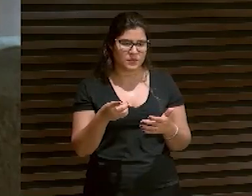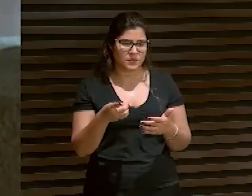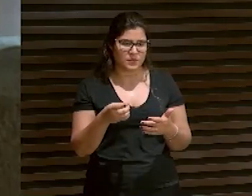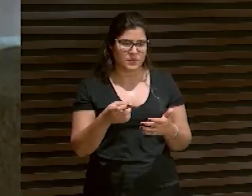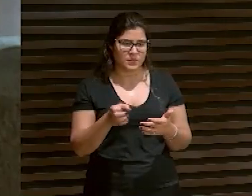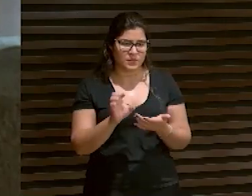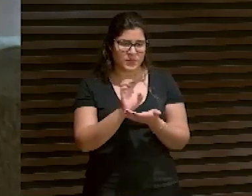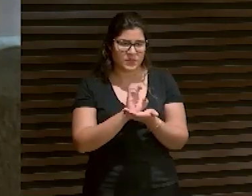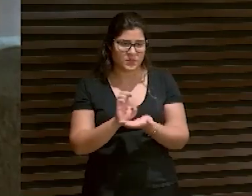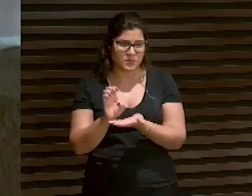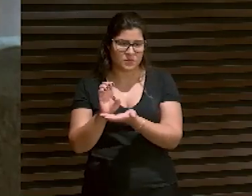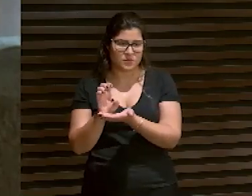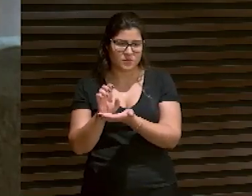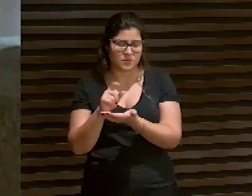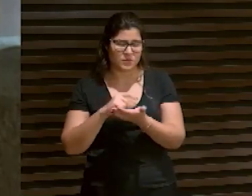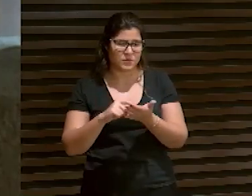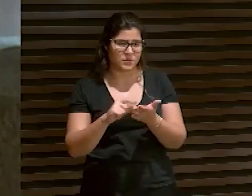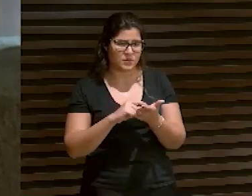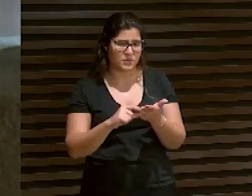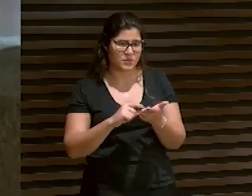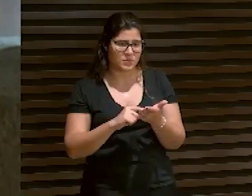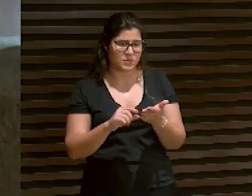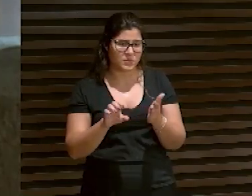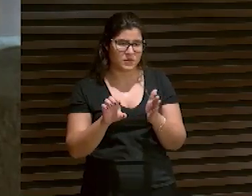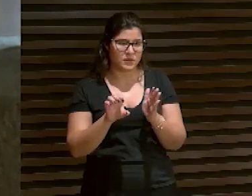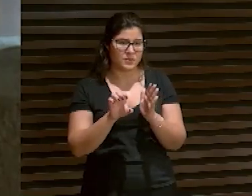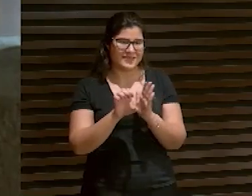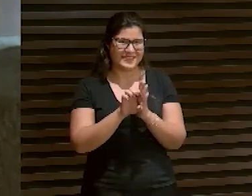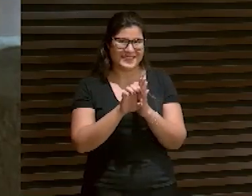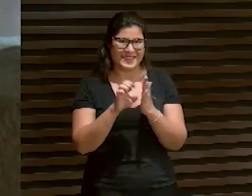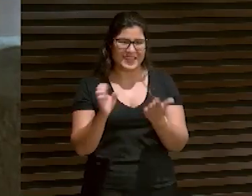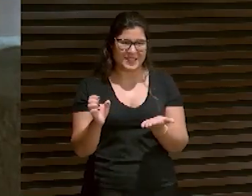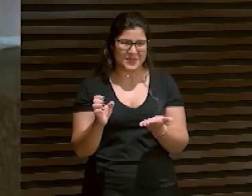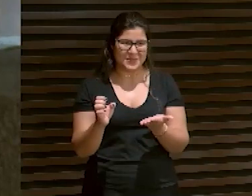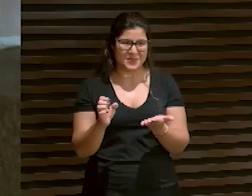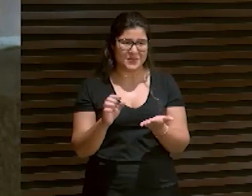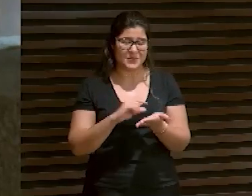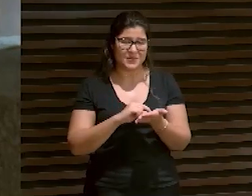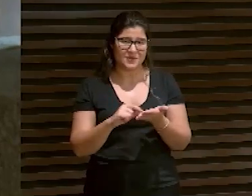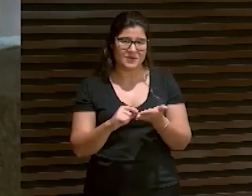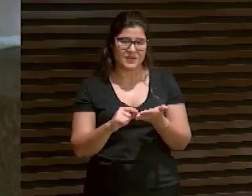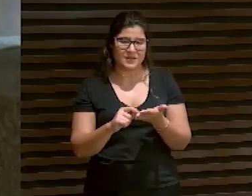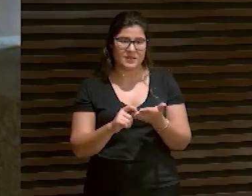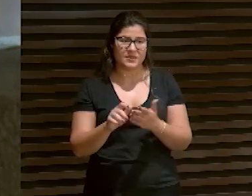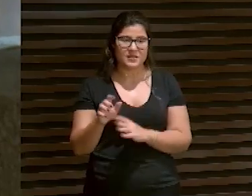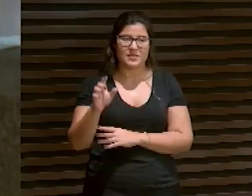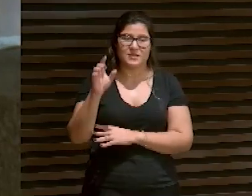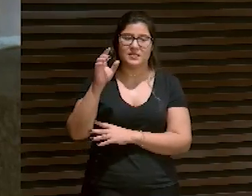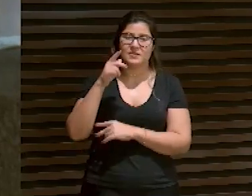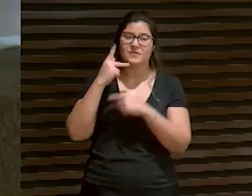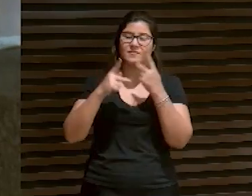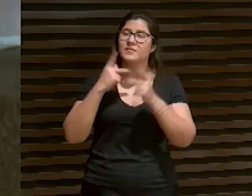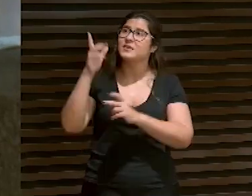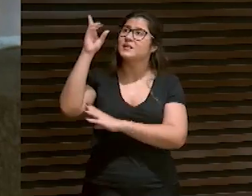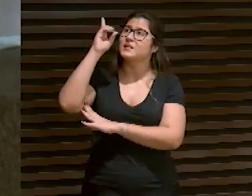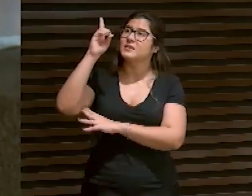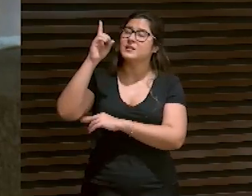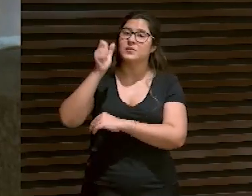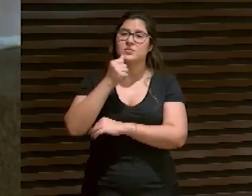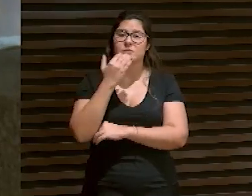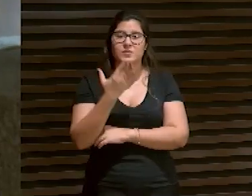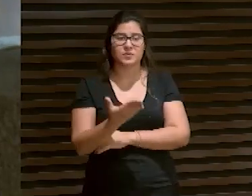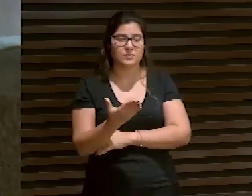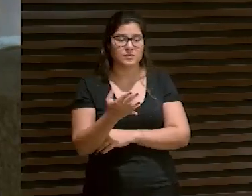nesses versículos, o texto não fala só isso. O texto fala assim que Deus é compassivo, fala que Ele é bondoso, fala